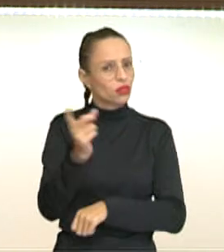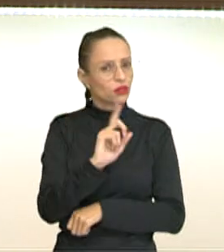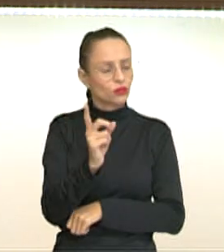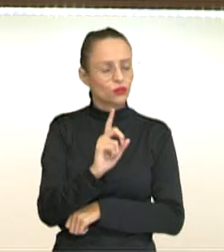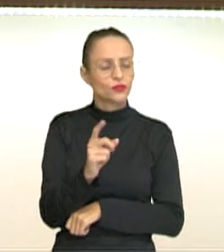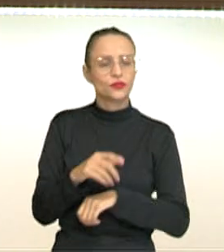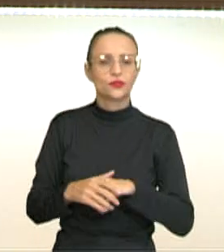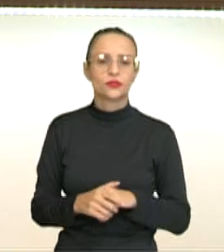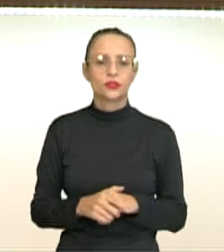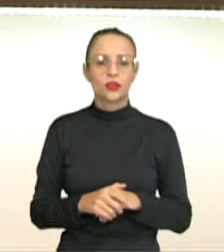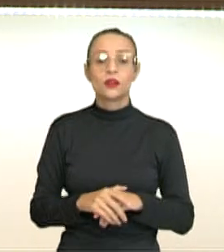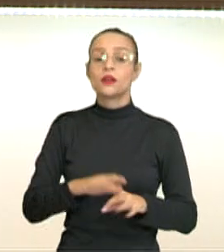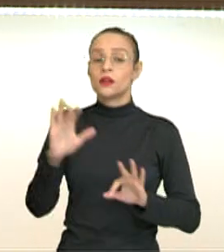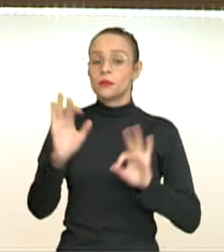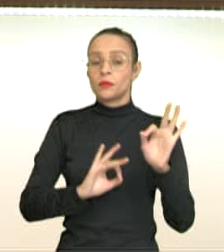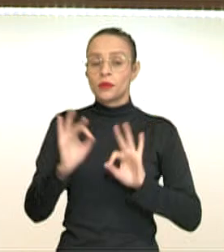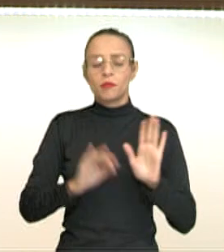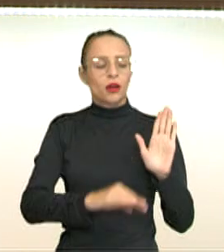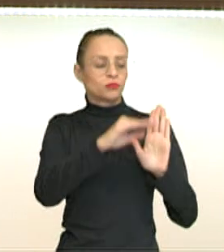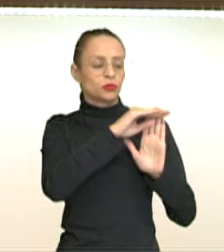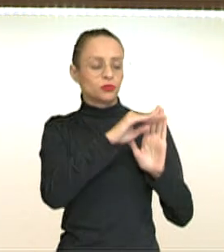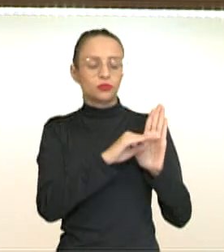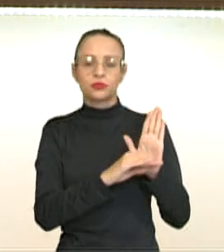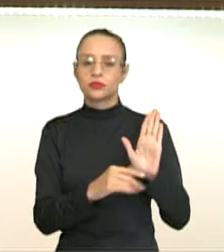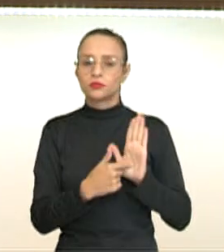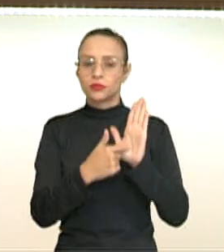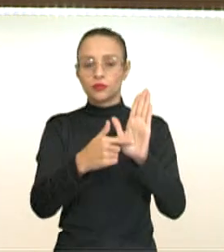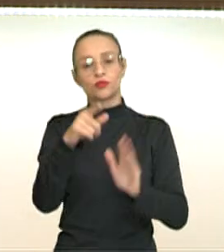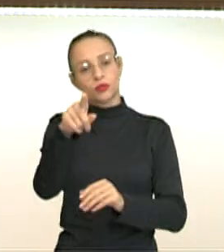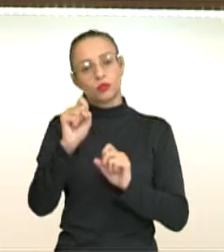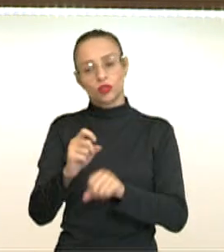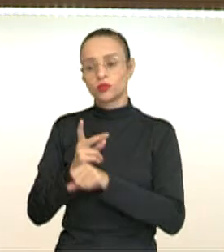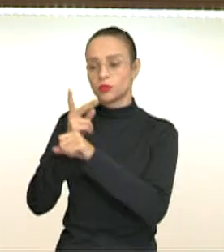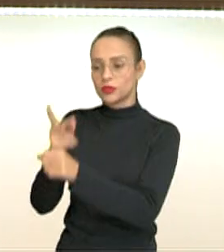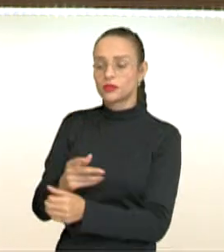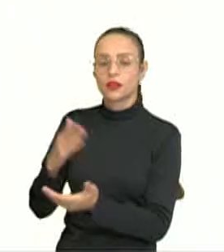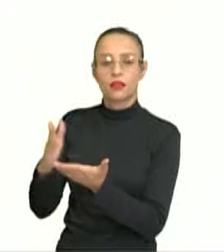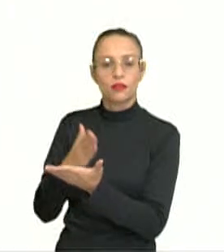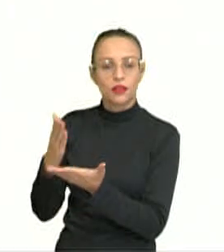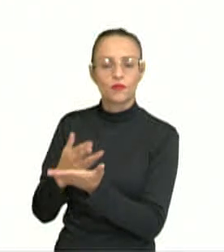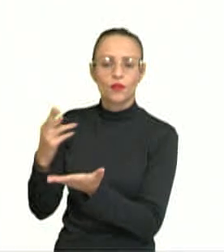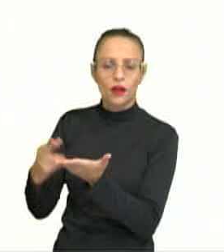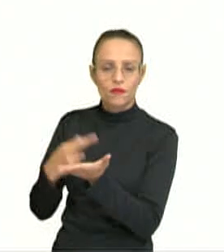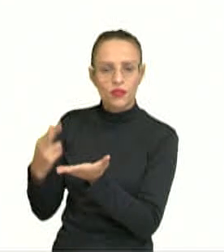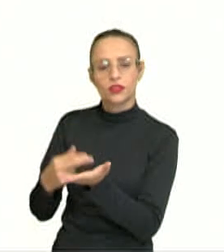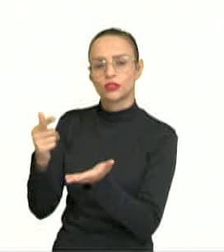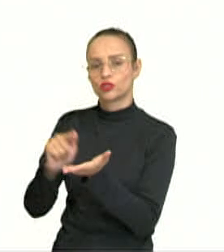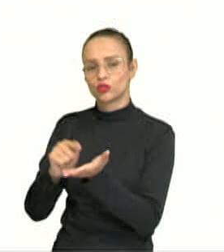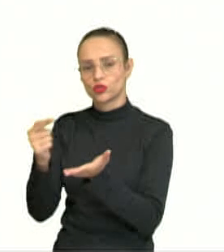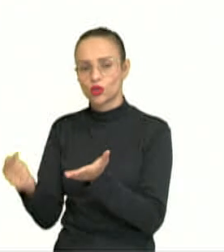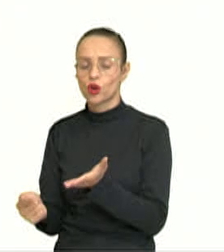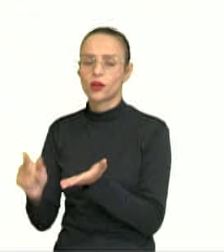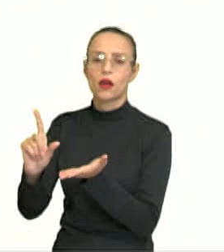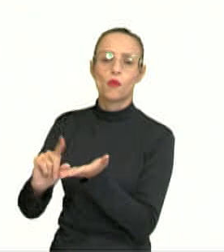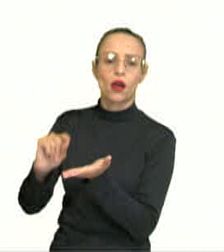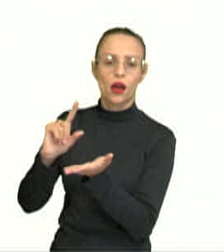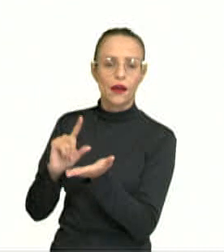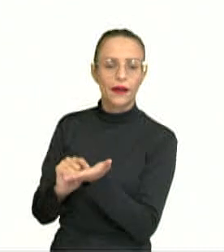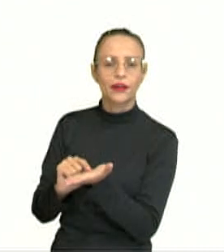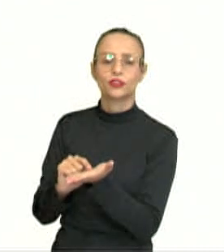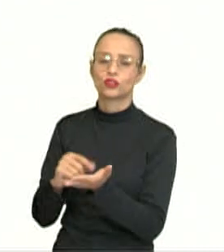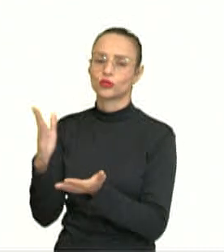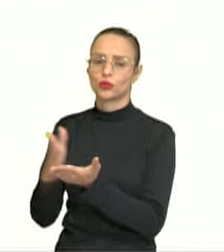do repertório da apresentação. Você pode pesquisar em livros, em jornais, em revistas, artigos científicos,